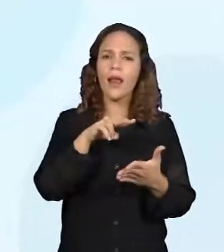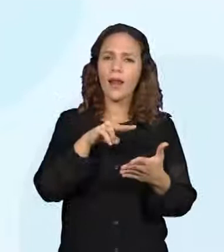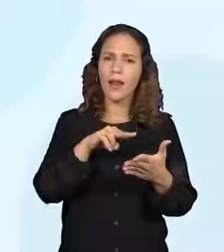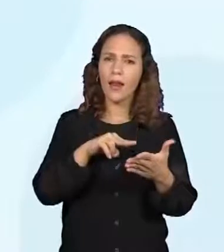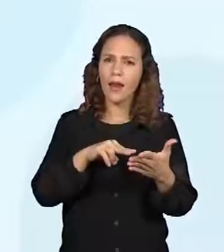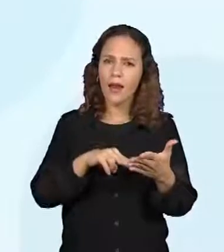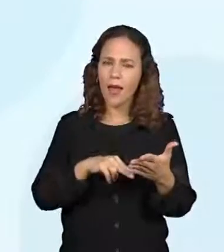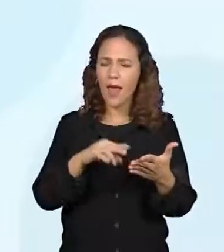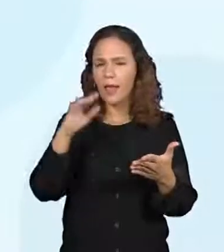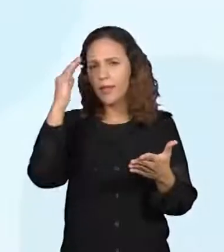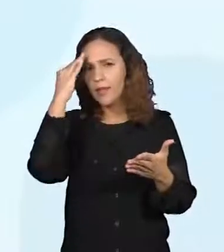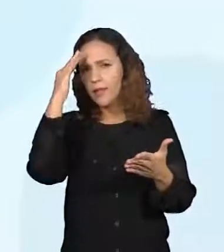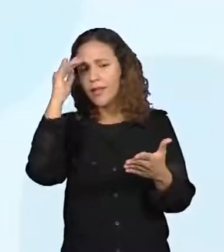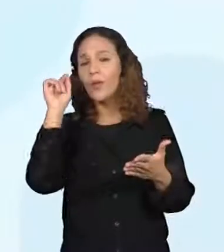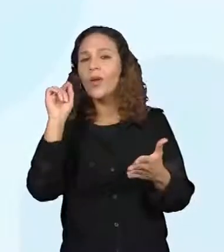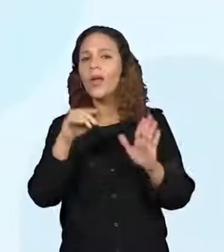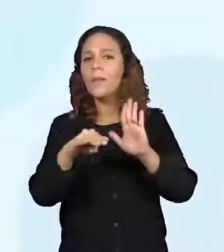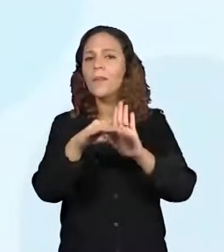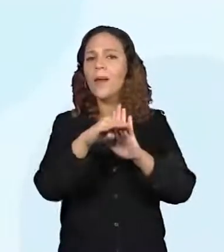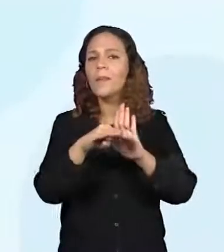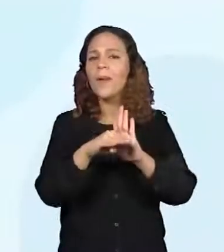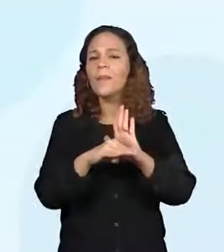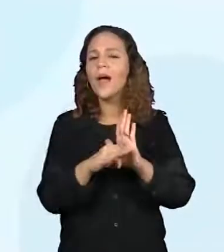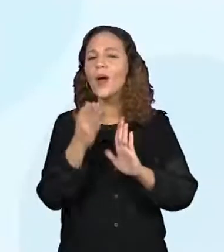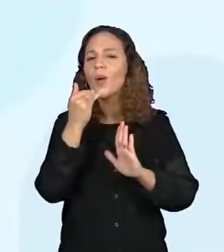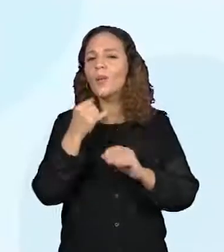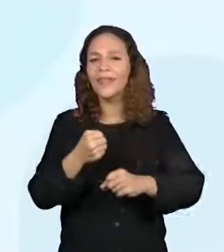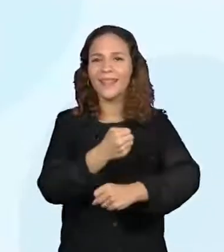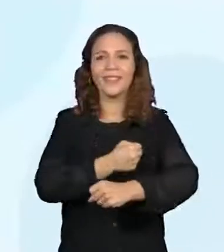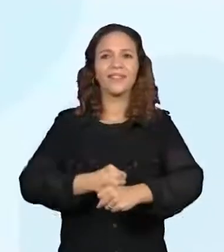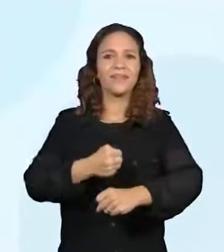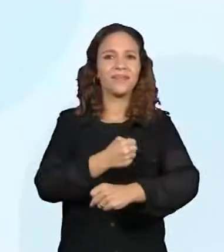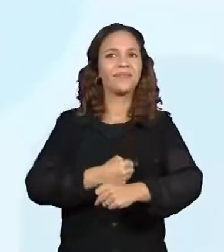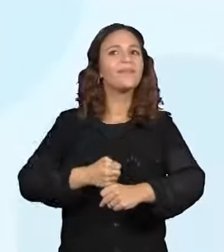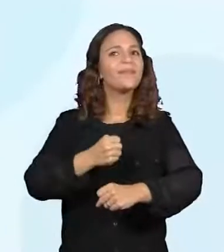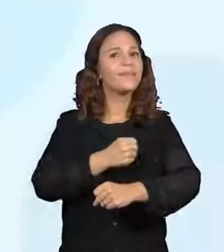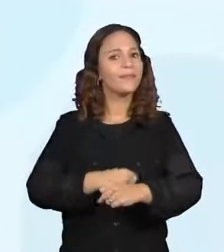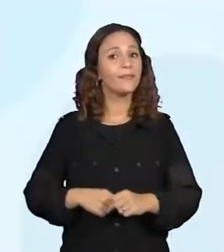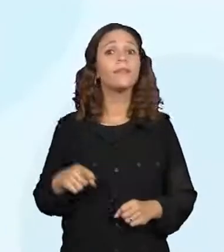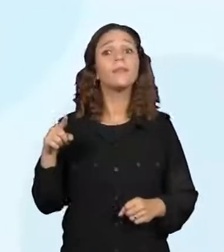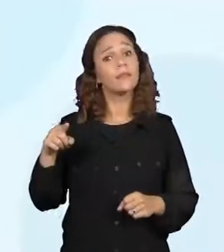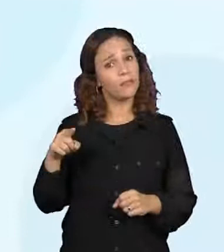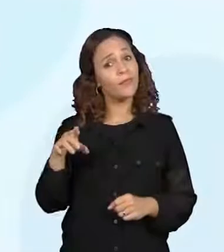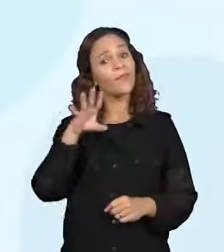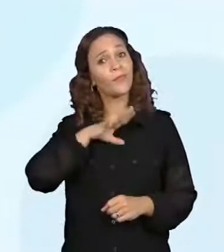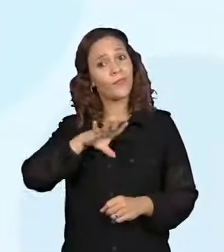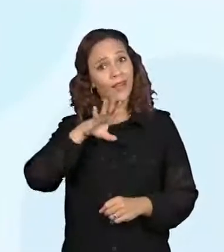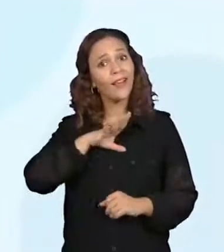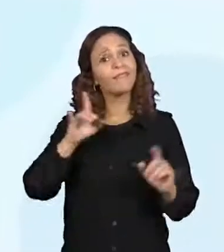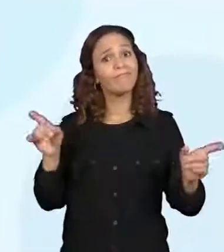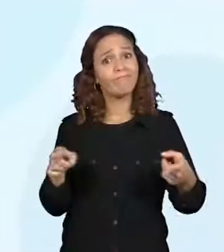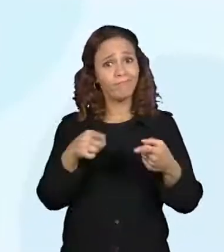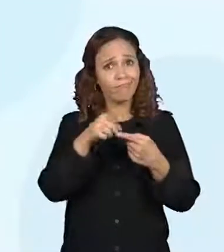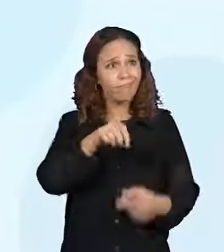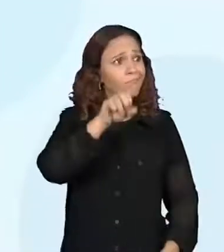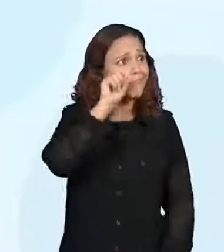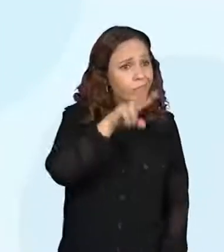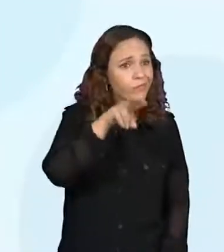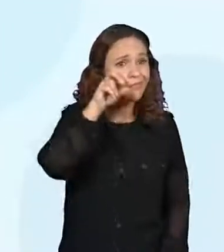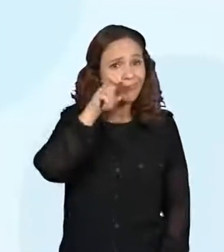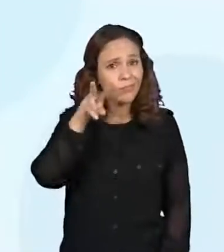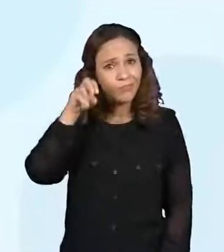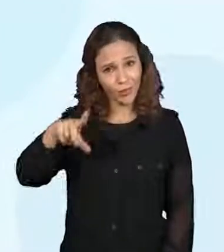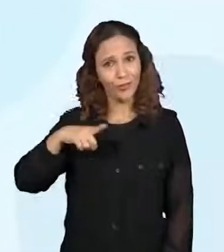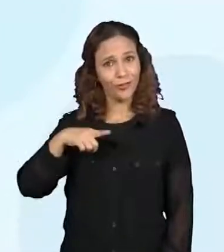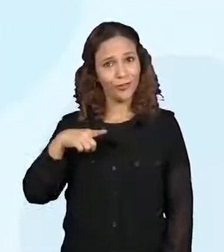compreender receita. Então, leitura e compreensão de receita faz parte, sim, da nossa vida cotidiana, do nosso dia a